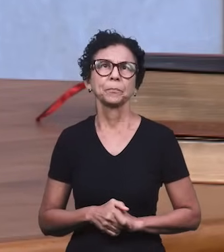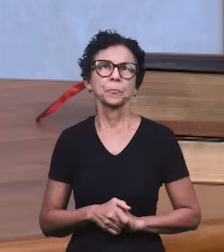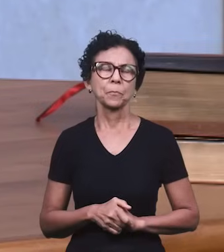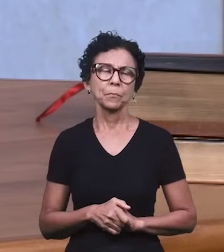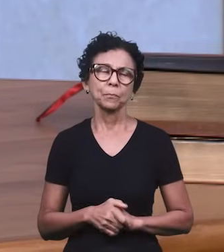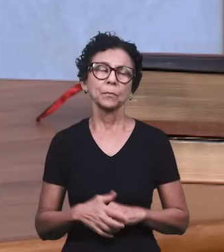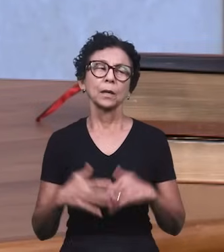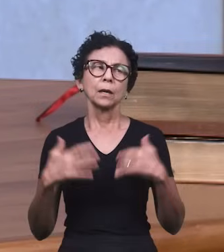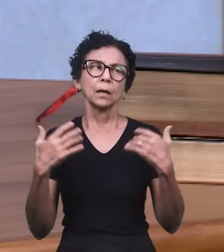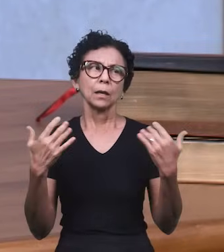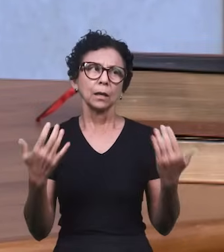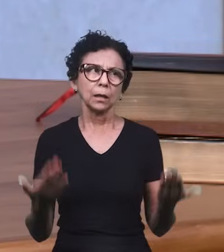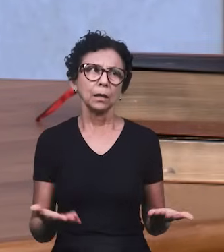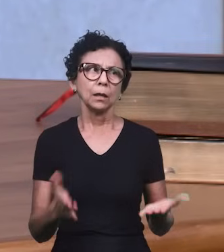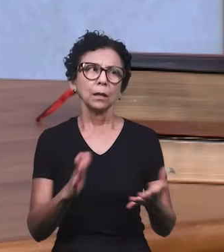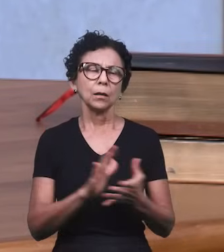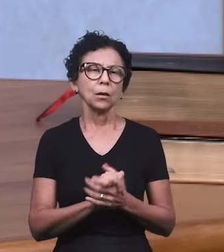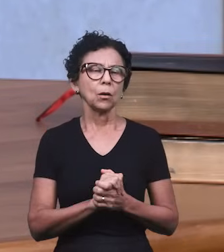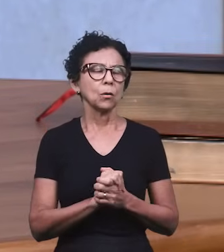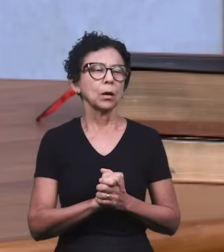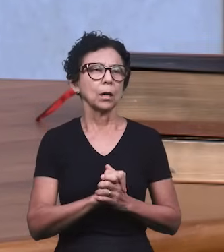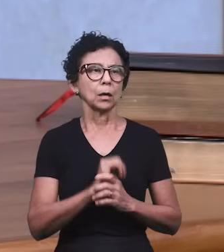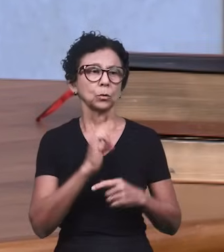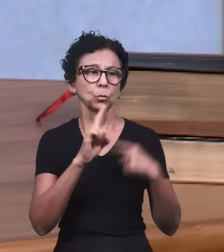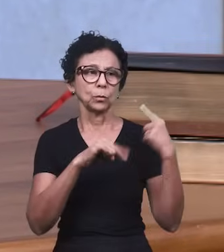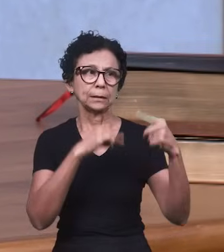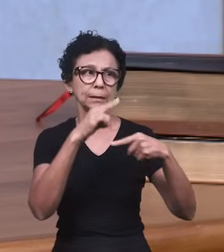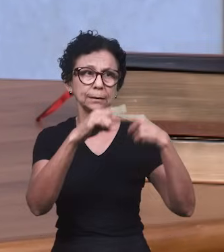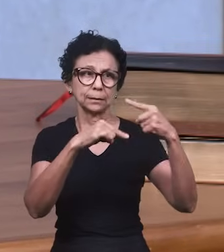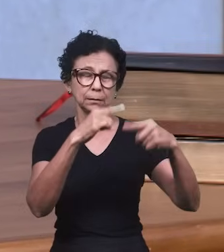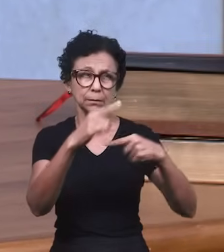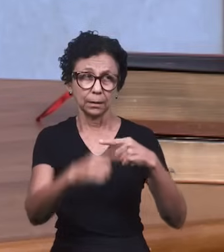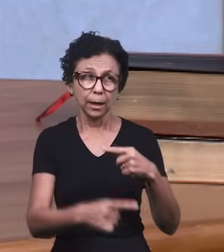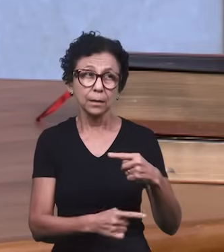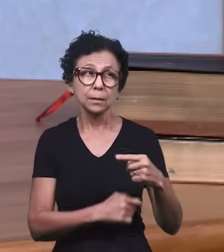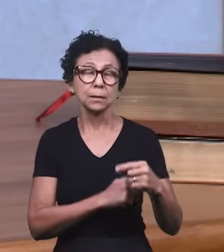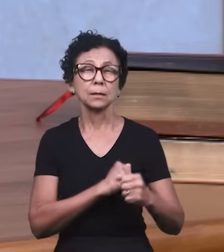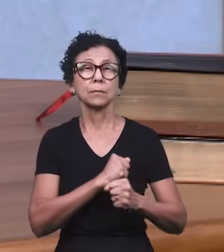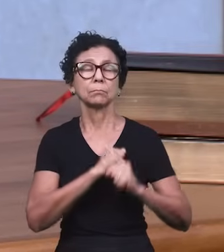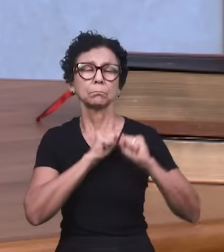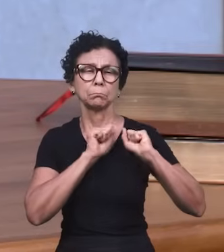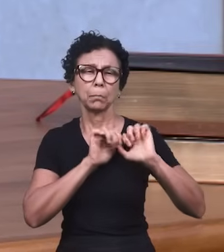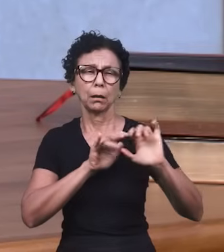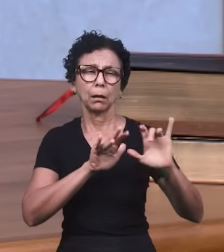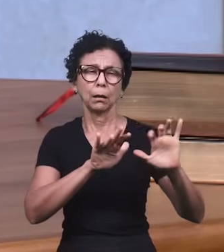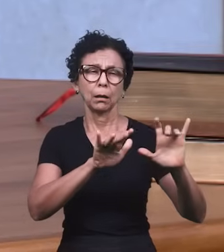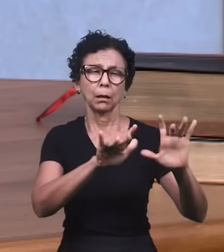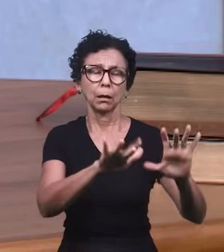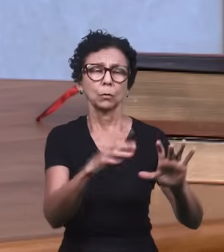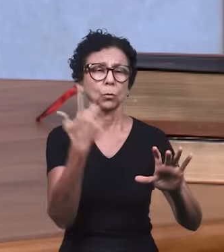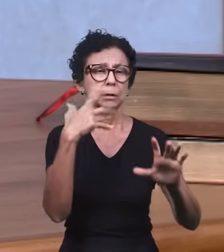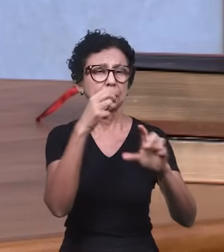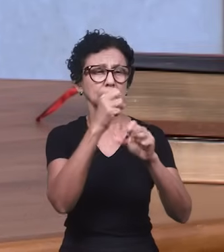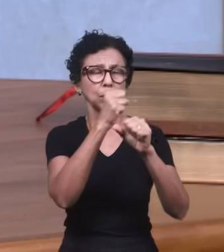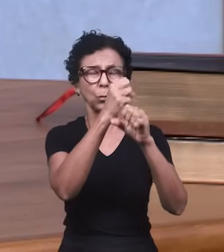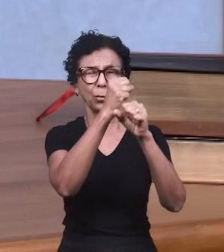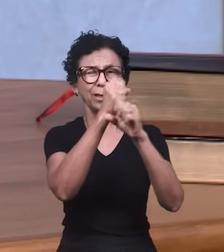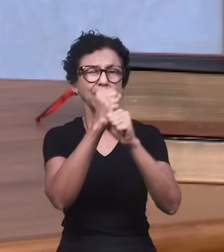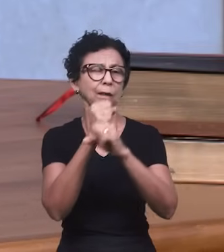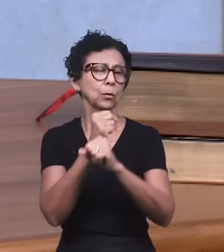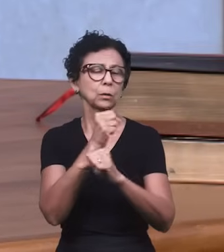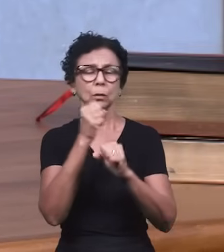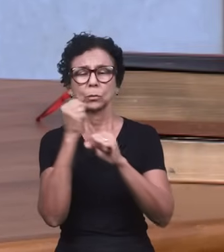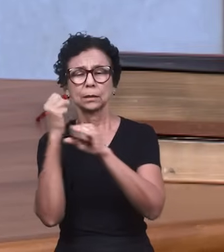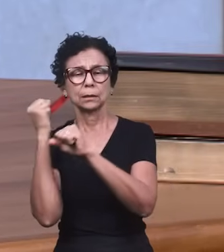sobre maneira a tua semente que não será contada por numerosa que será disse-lhe também o anjo do